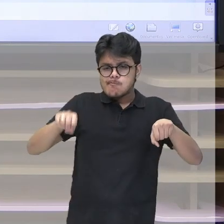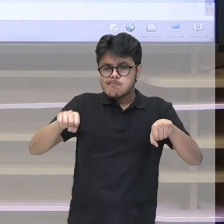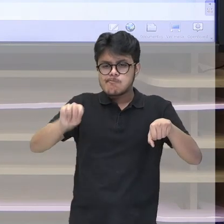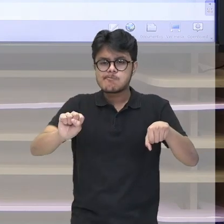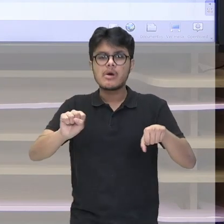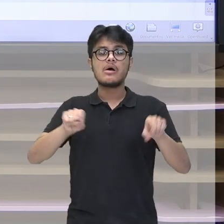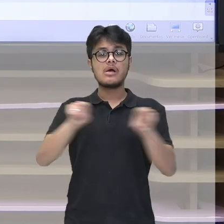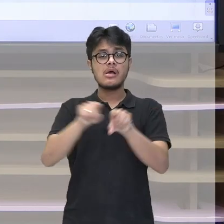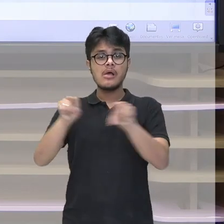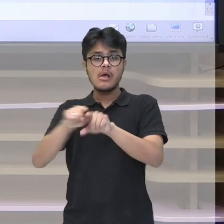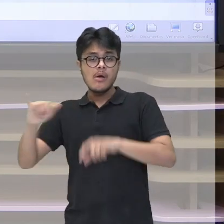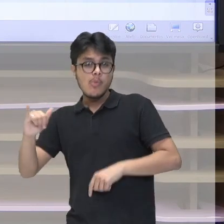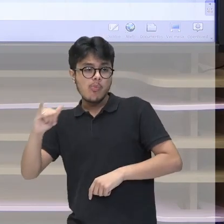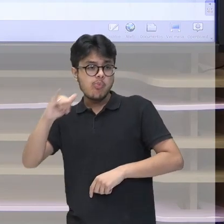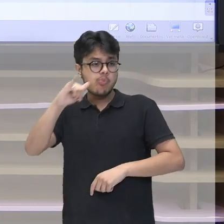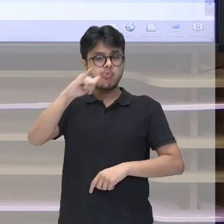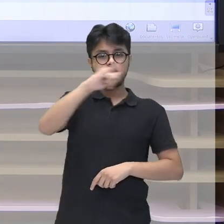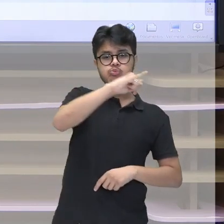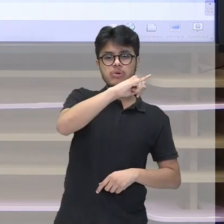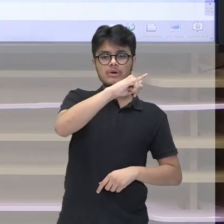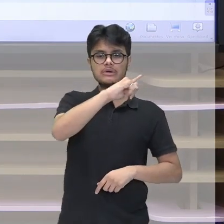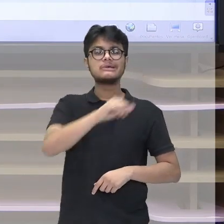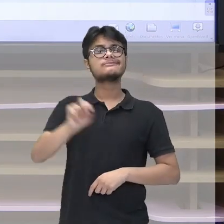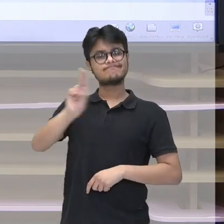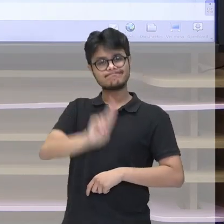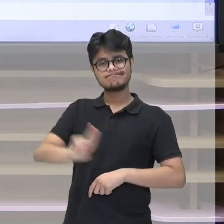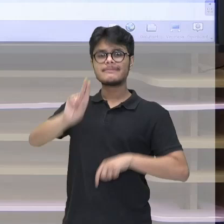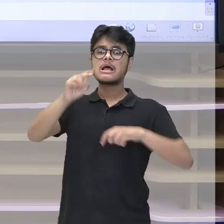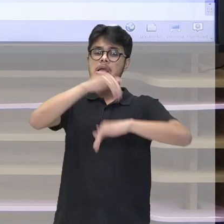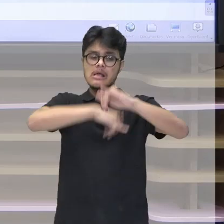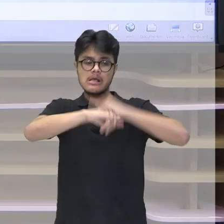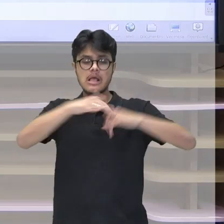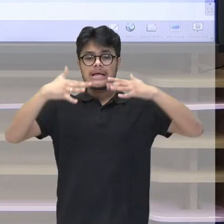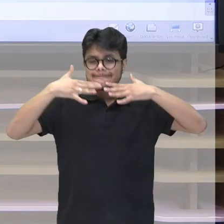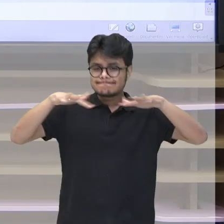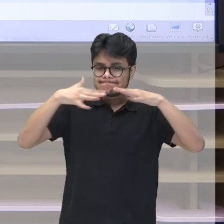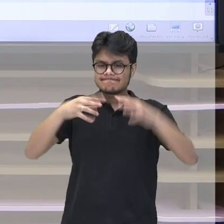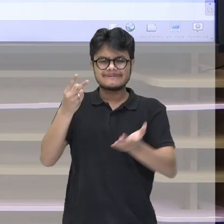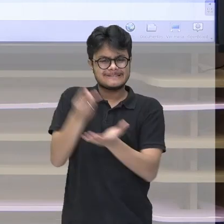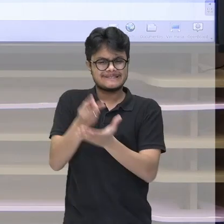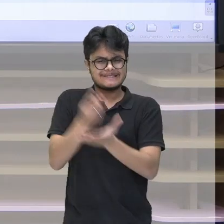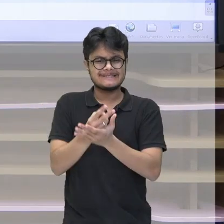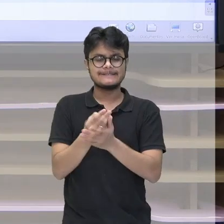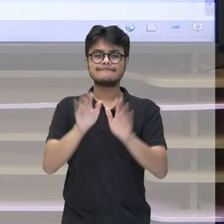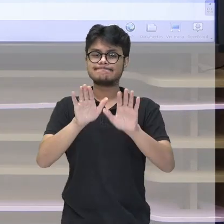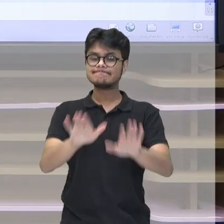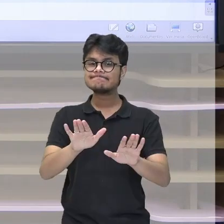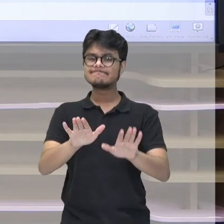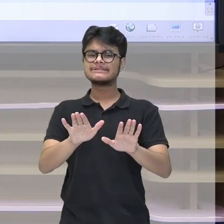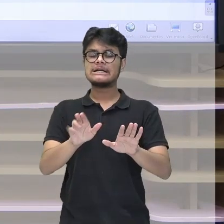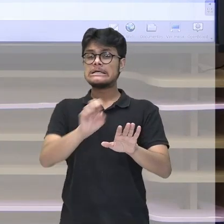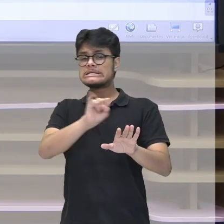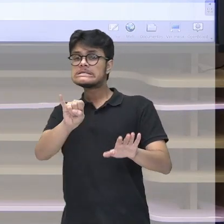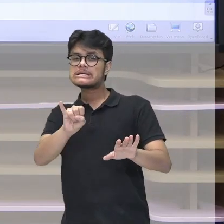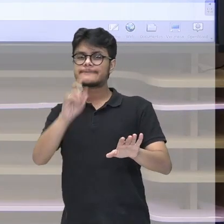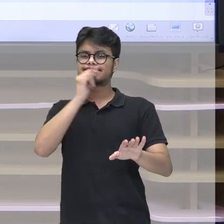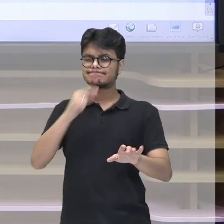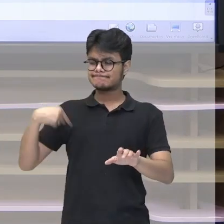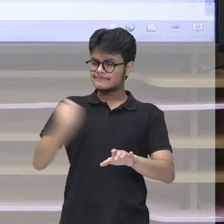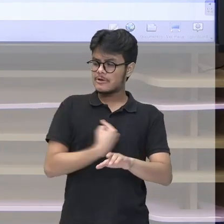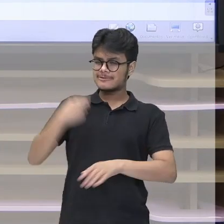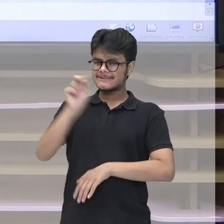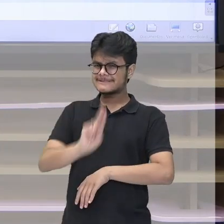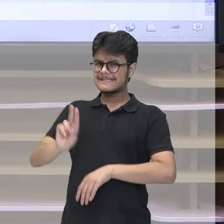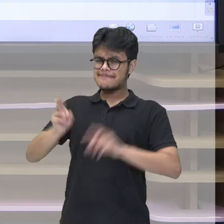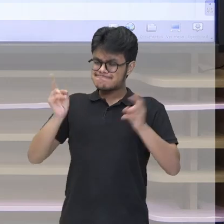a aviação. Então, como eles ainda são muito utilizados, se continuar essa grande